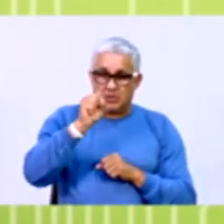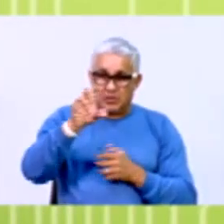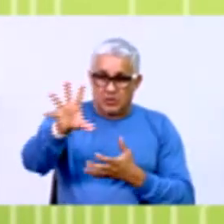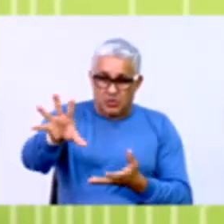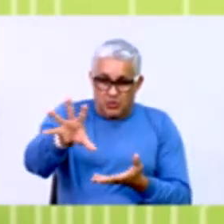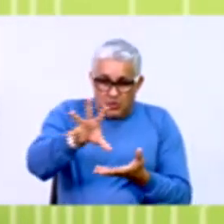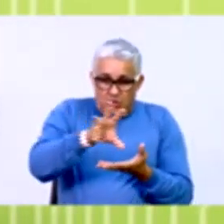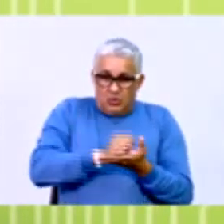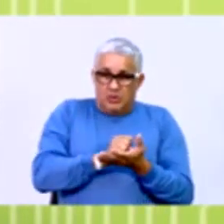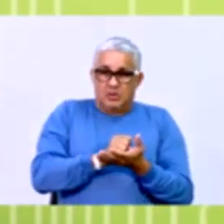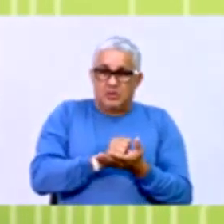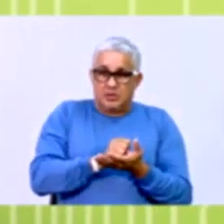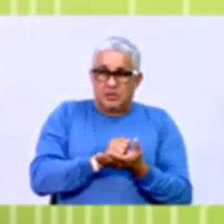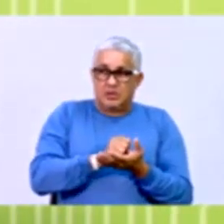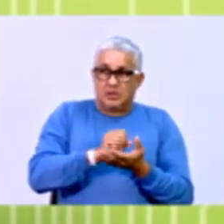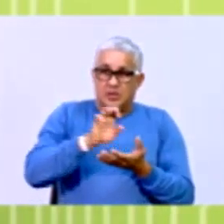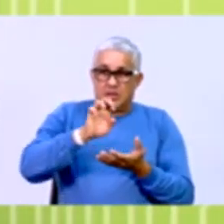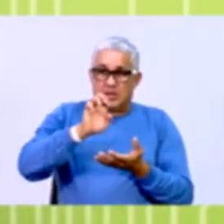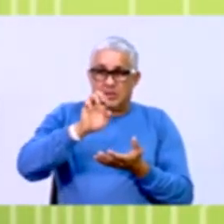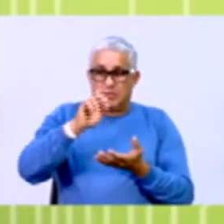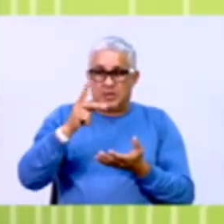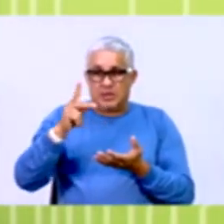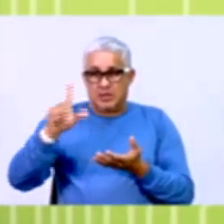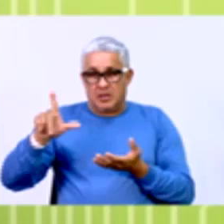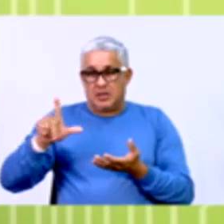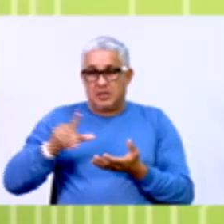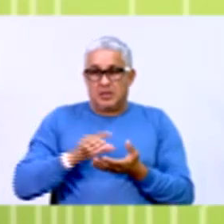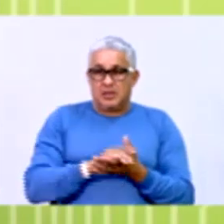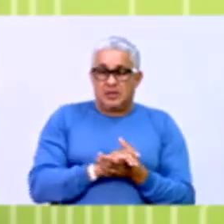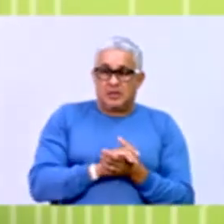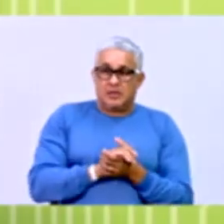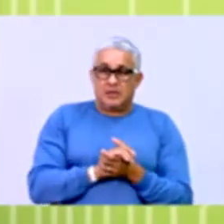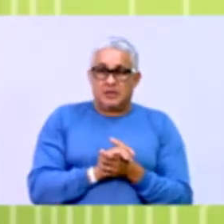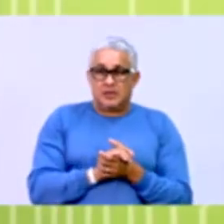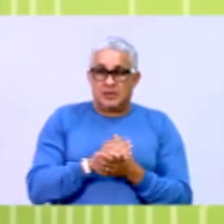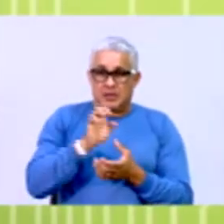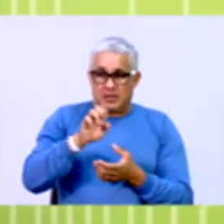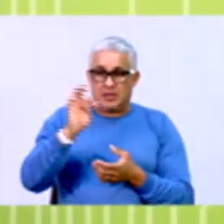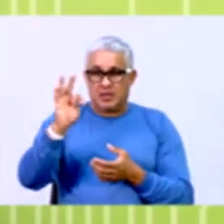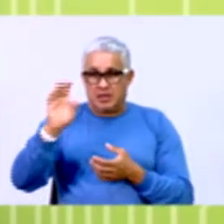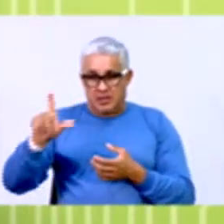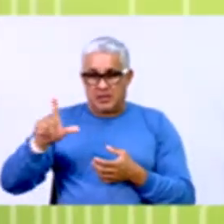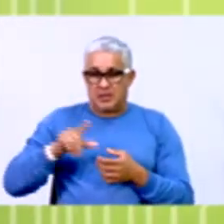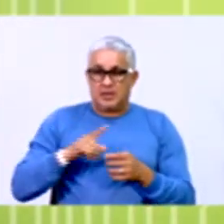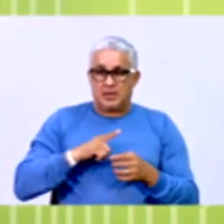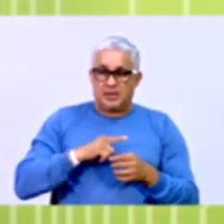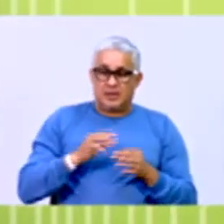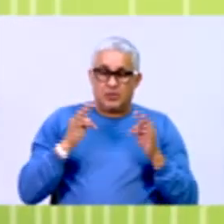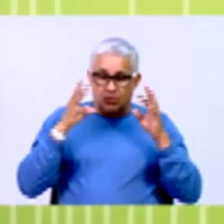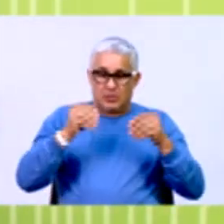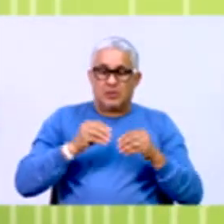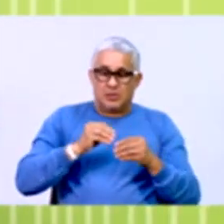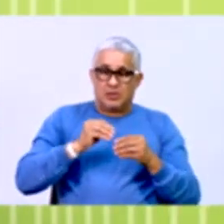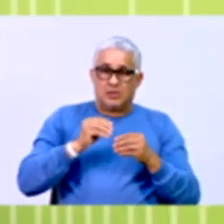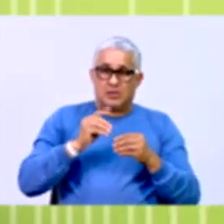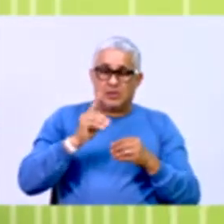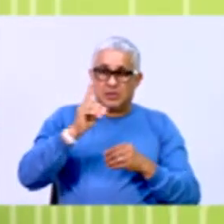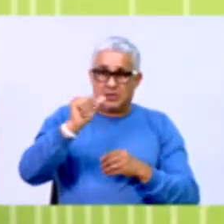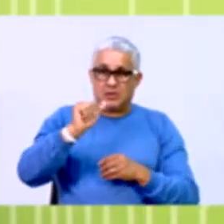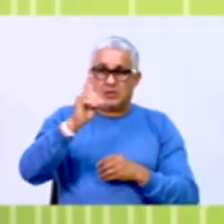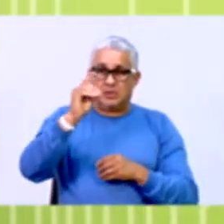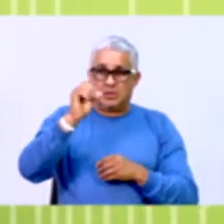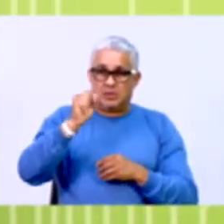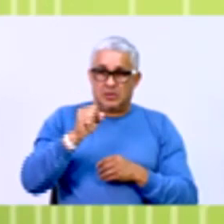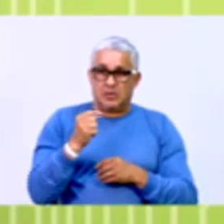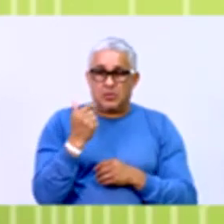dados, que é chamada ETL, né? Extração, transformação e carga, pegar todos aqueles dados e, a partir daqueles dados, manipular esses dados em